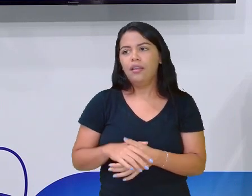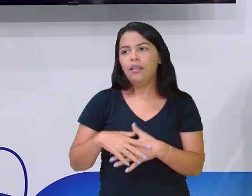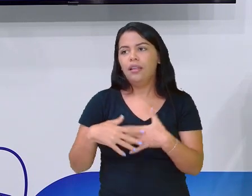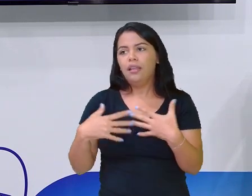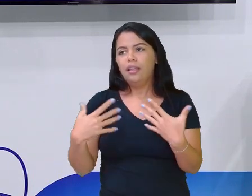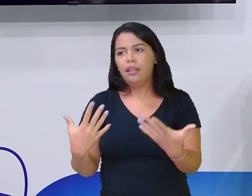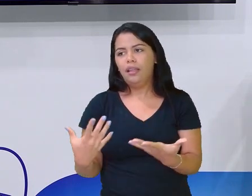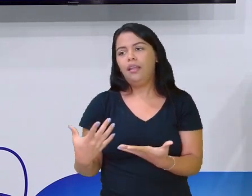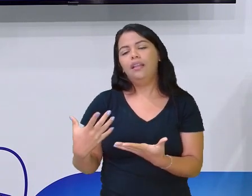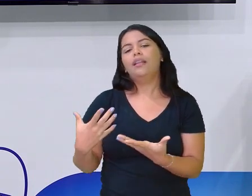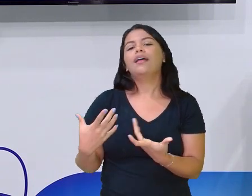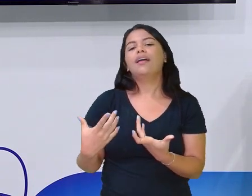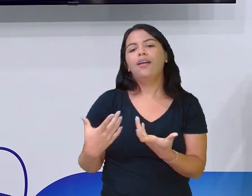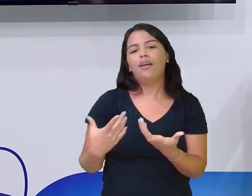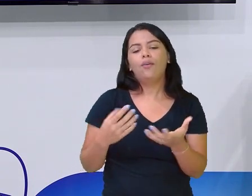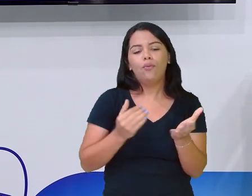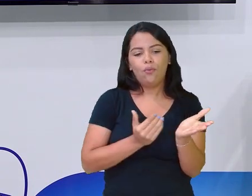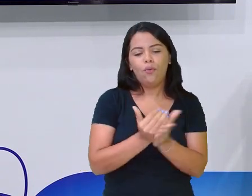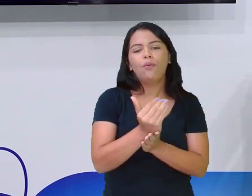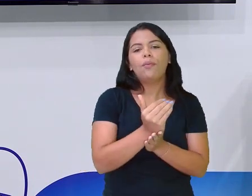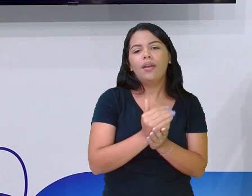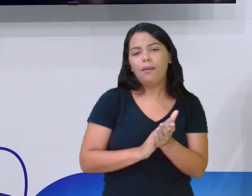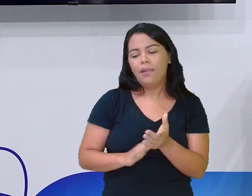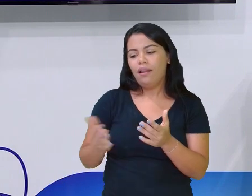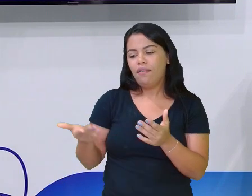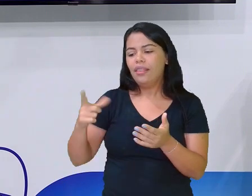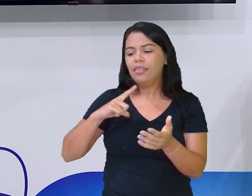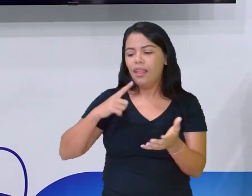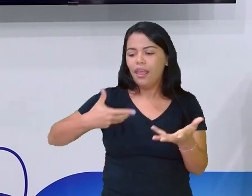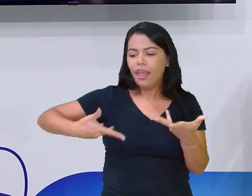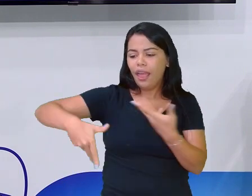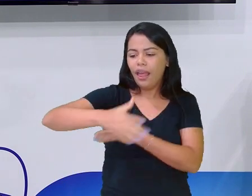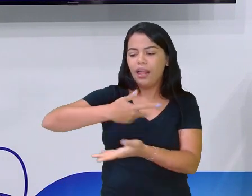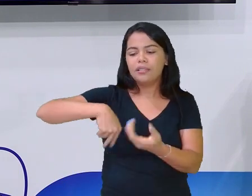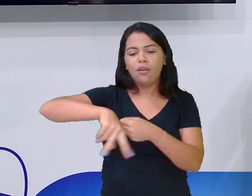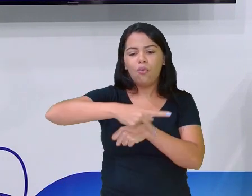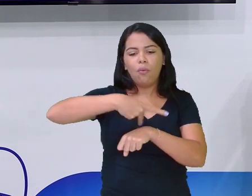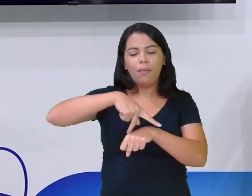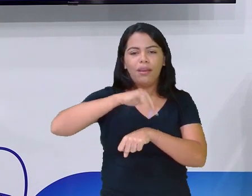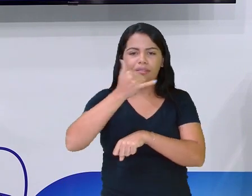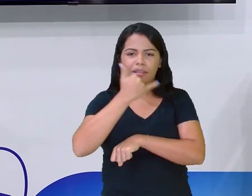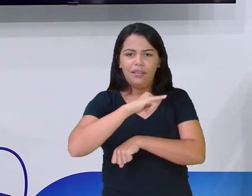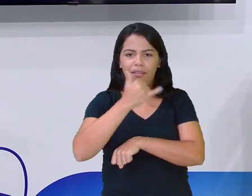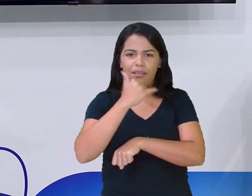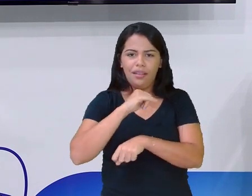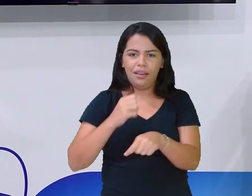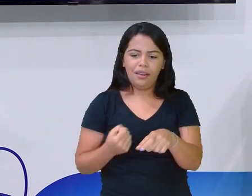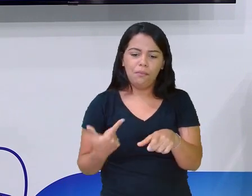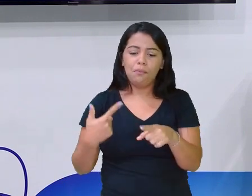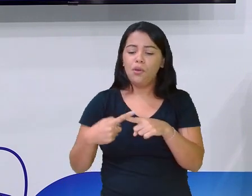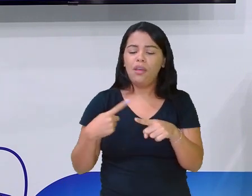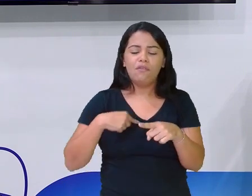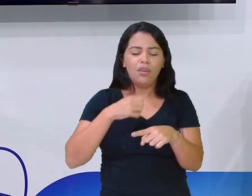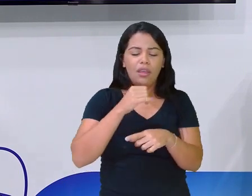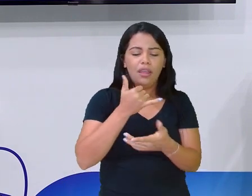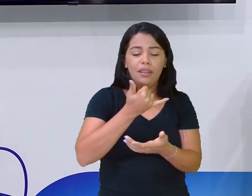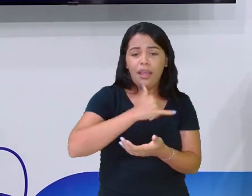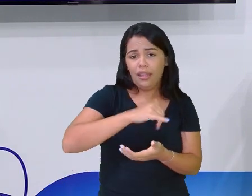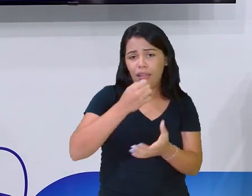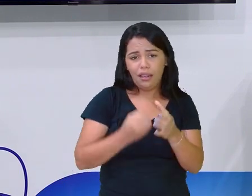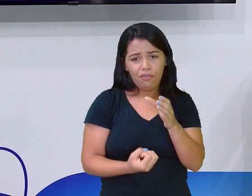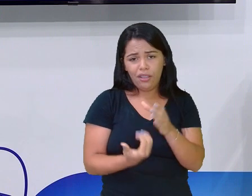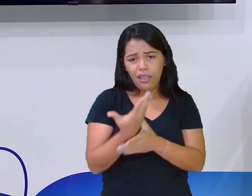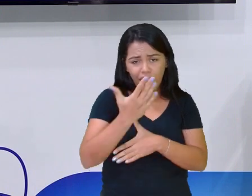e a origem da palavra está justamente ligado aos países onde ele se desenvolveu,